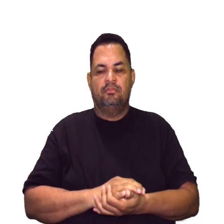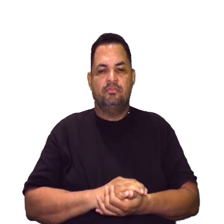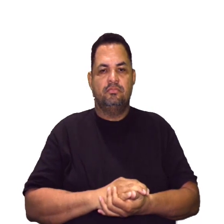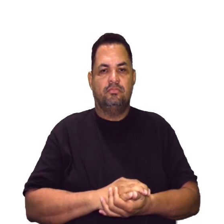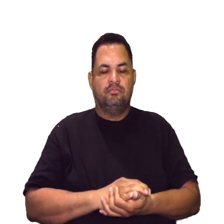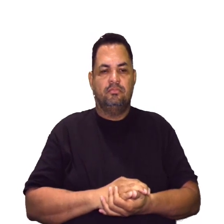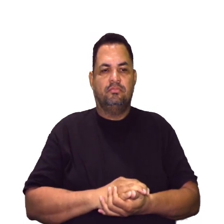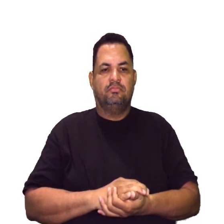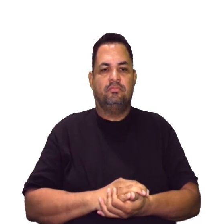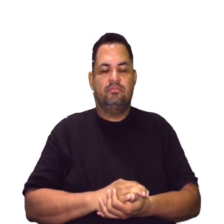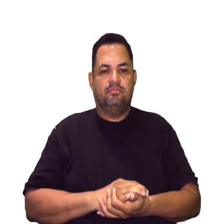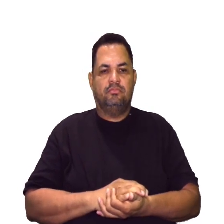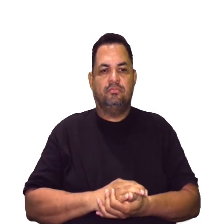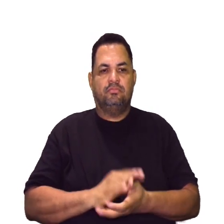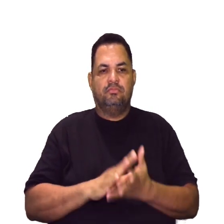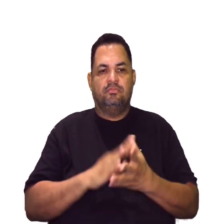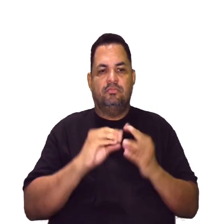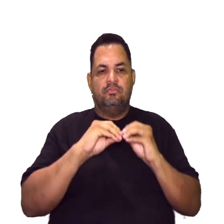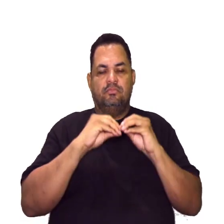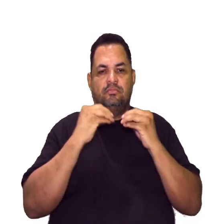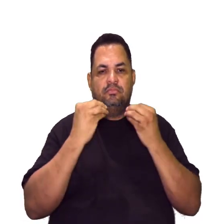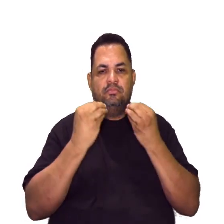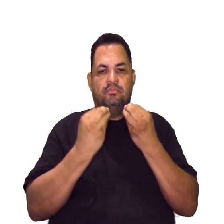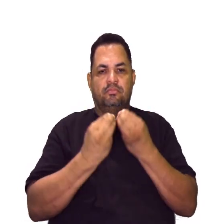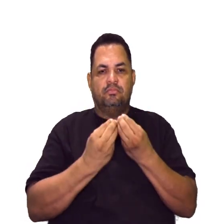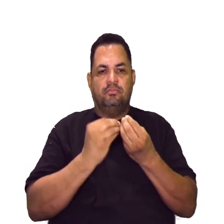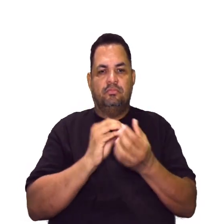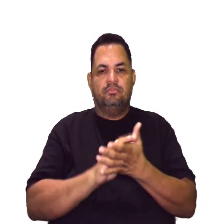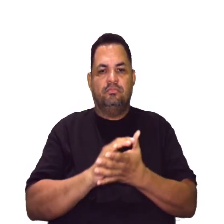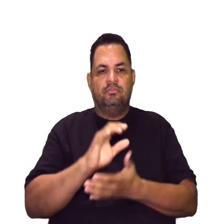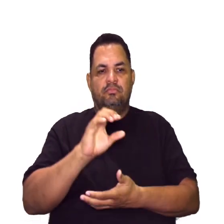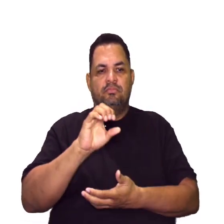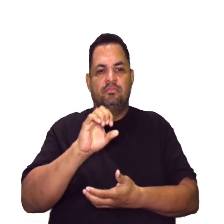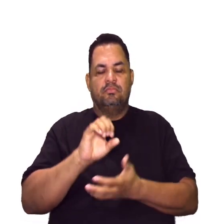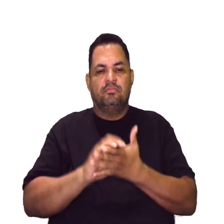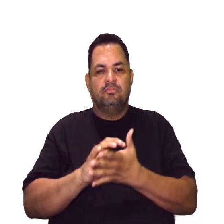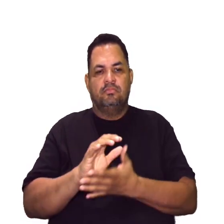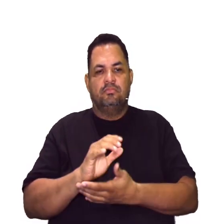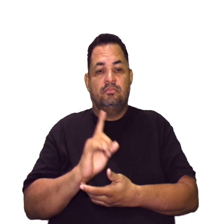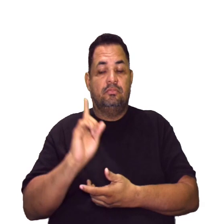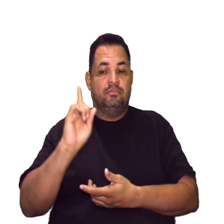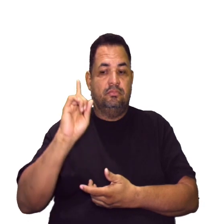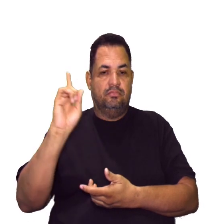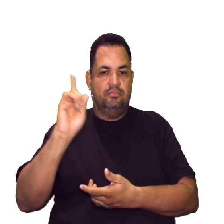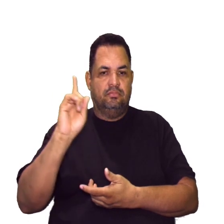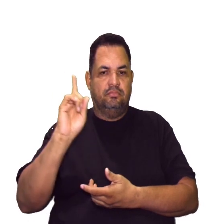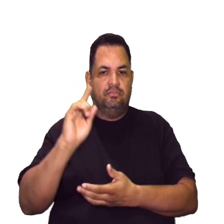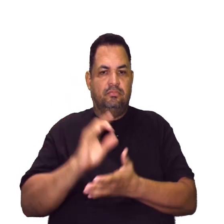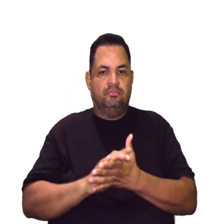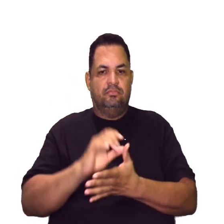átomo central, este composto que chamamos de hexafluoreto de enxofre